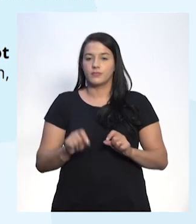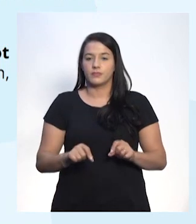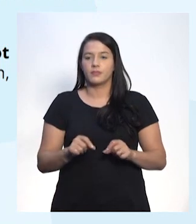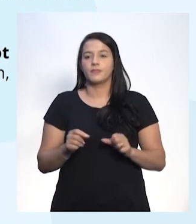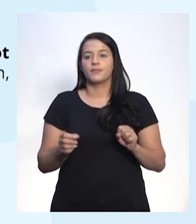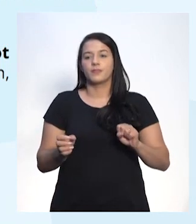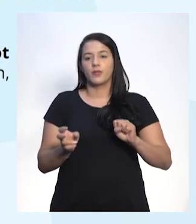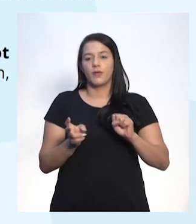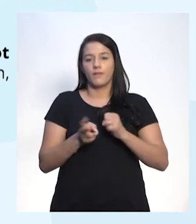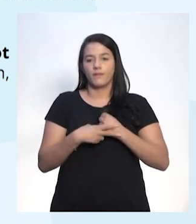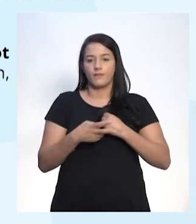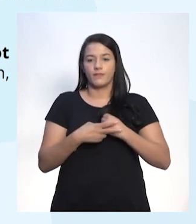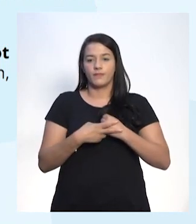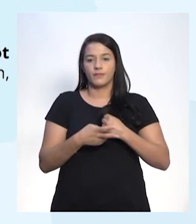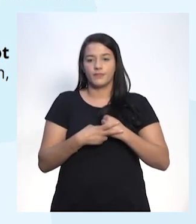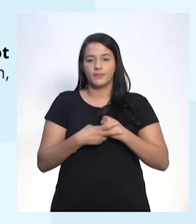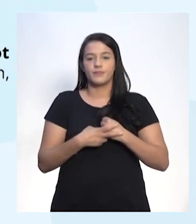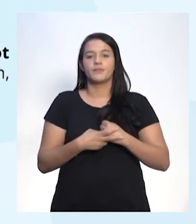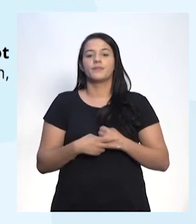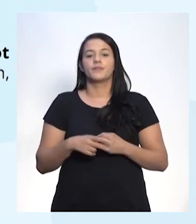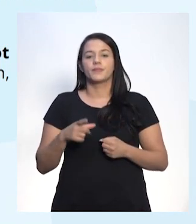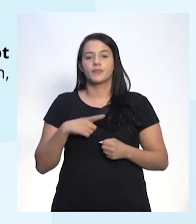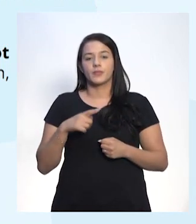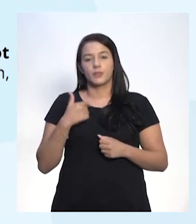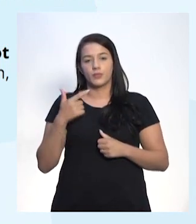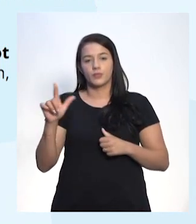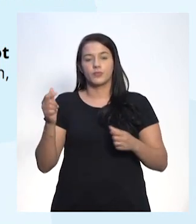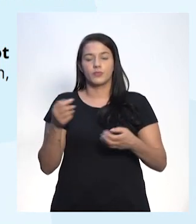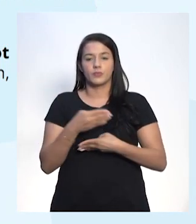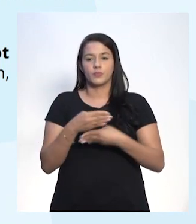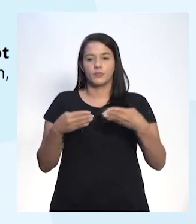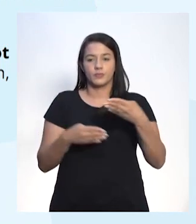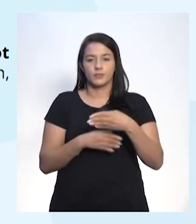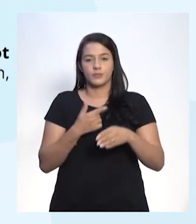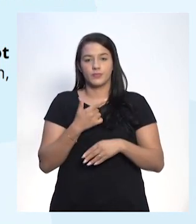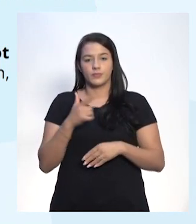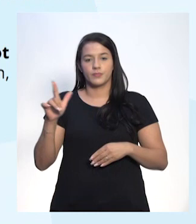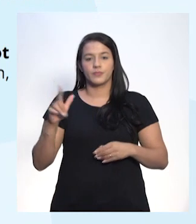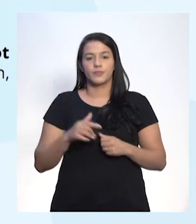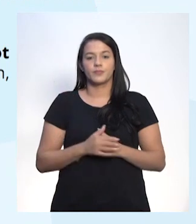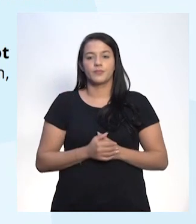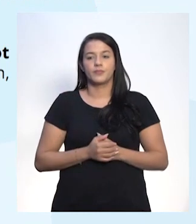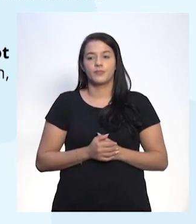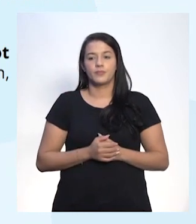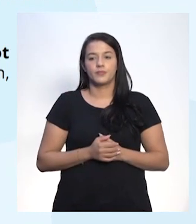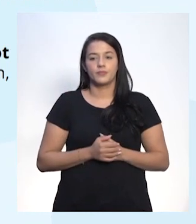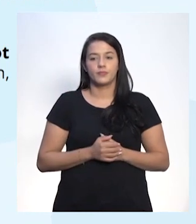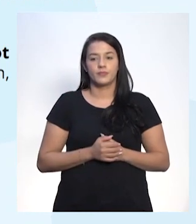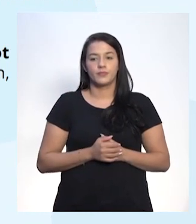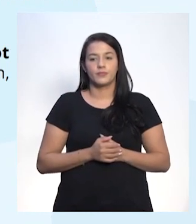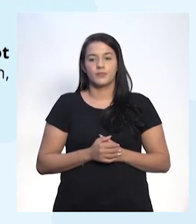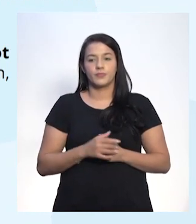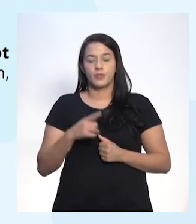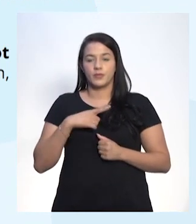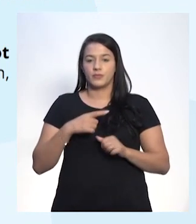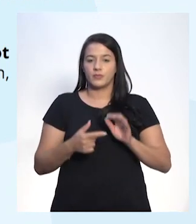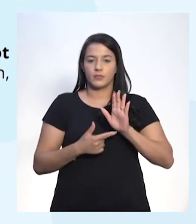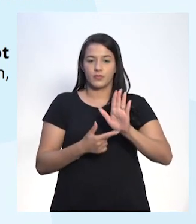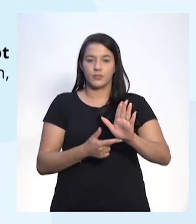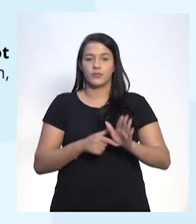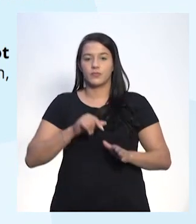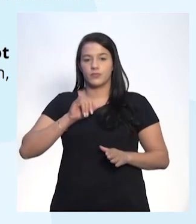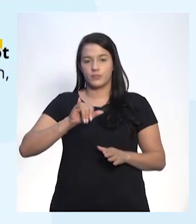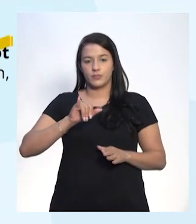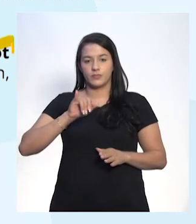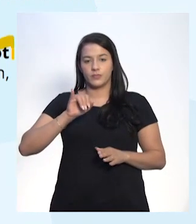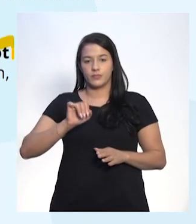de novo, o verbo é vary, que eu vou mostrar no próximo slide daqui a pouco. E aí, você coloca o IS. E aqui